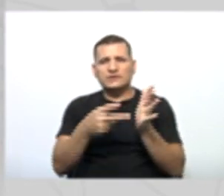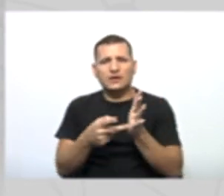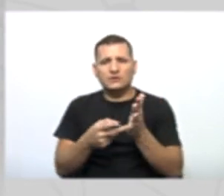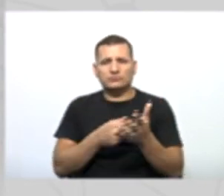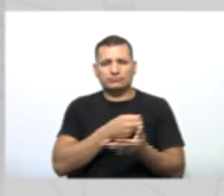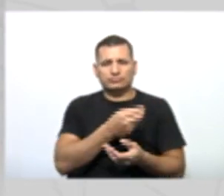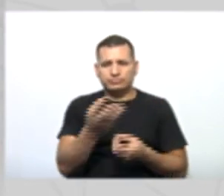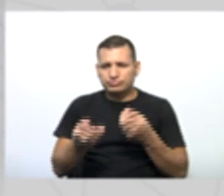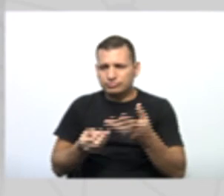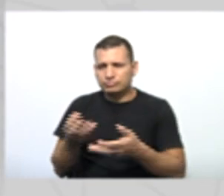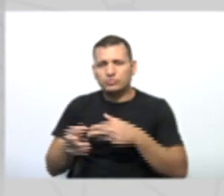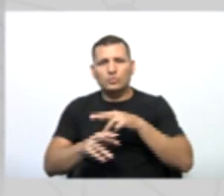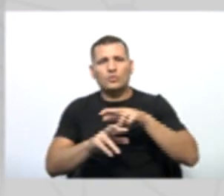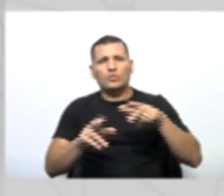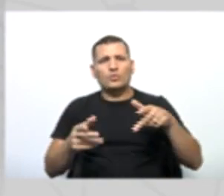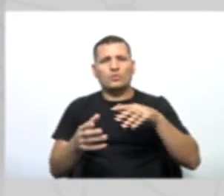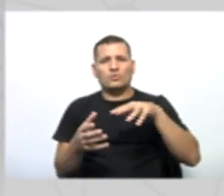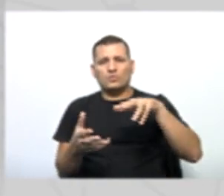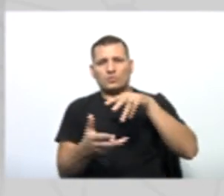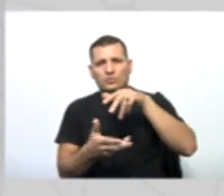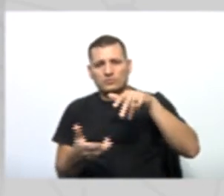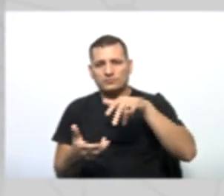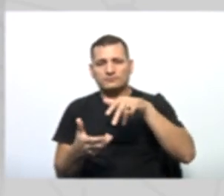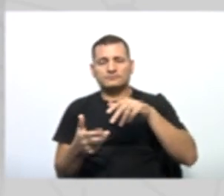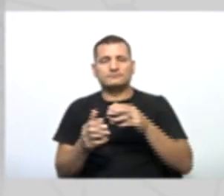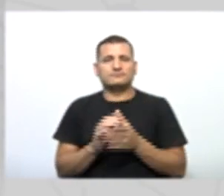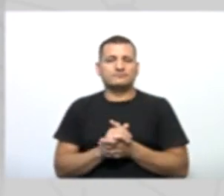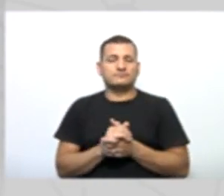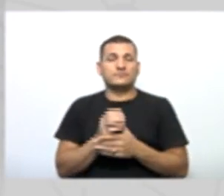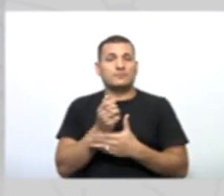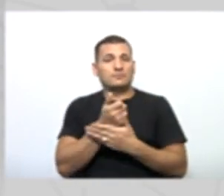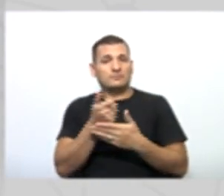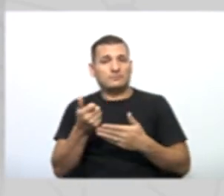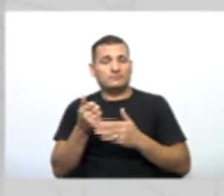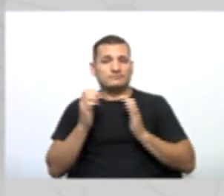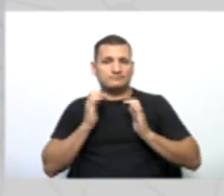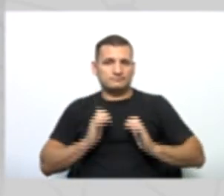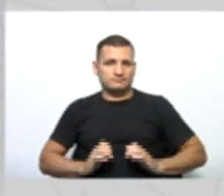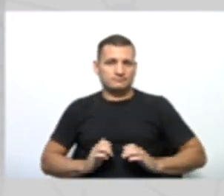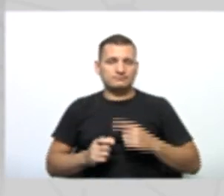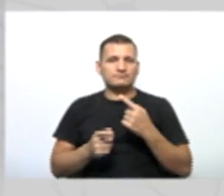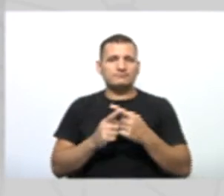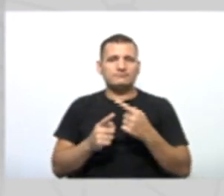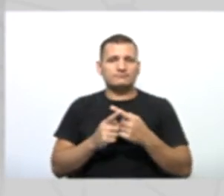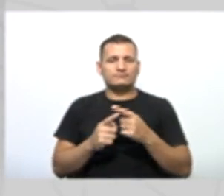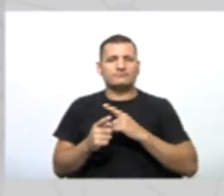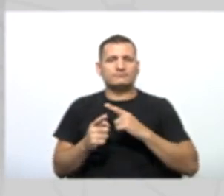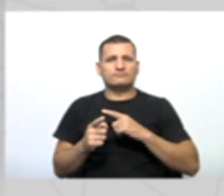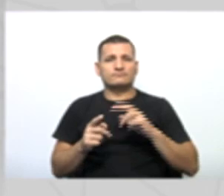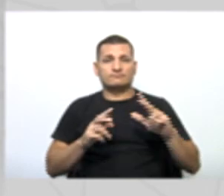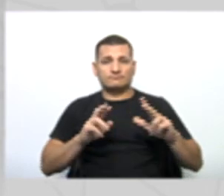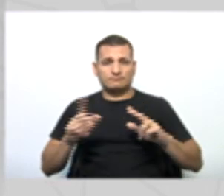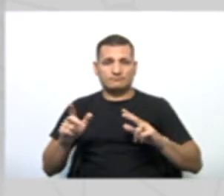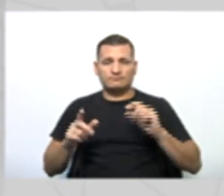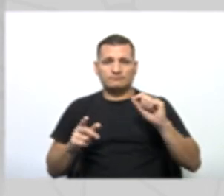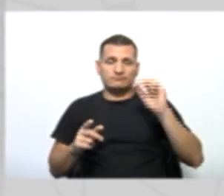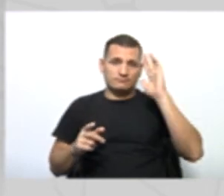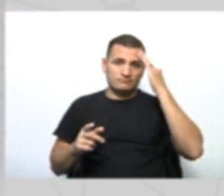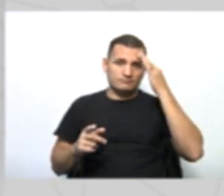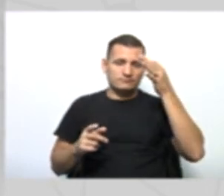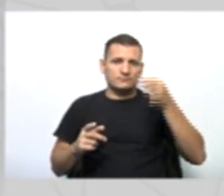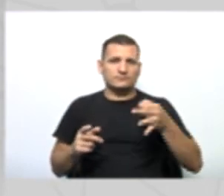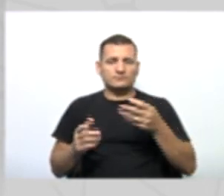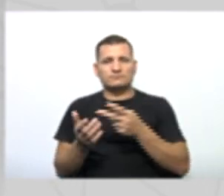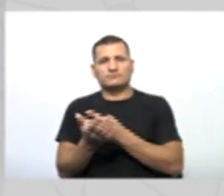que existem. A mesma coisa com a moral, com a ética. Porque a gente vai ter diferentes concepções do certo e do